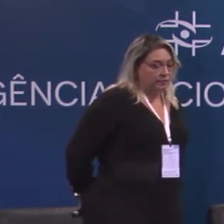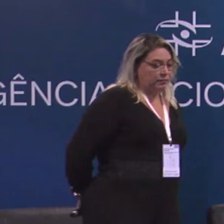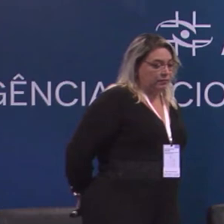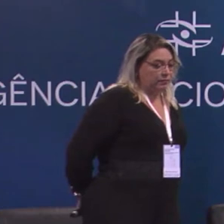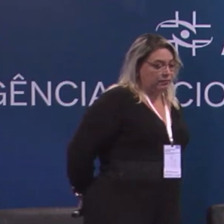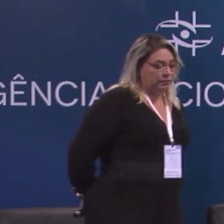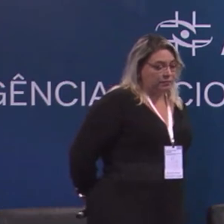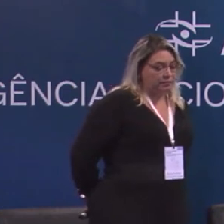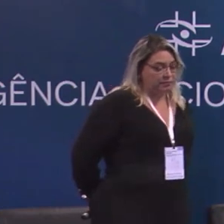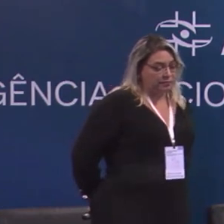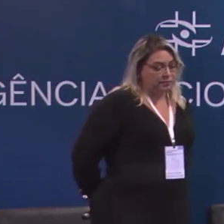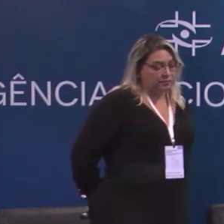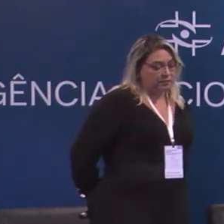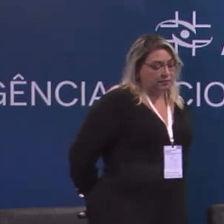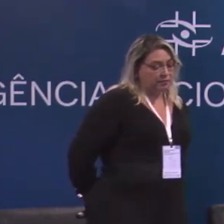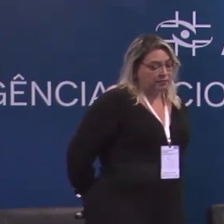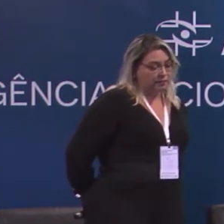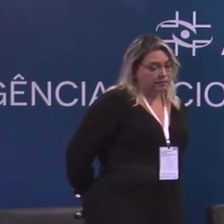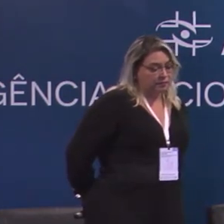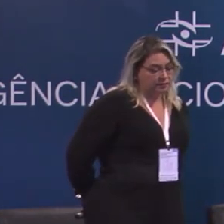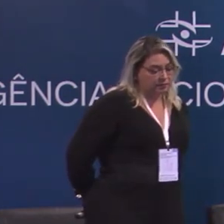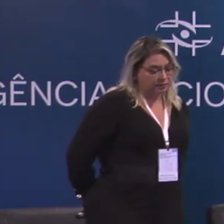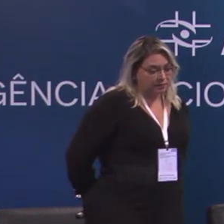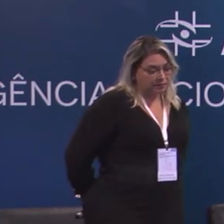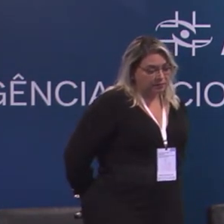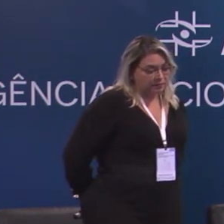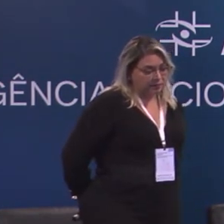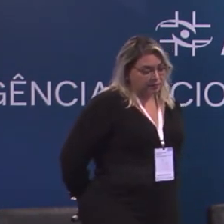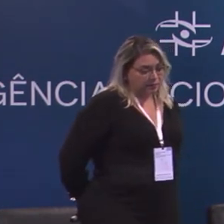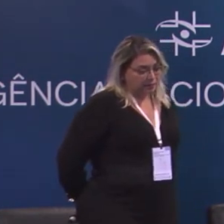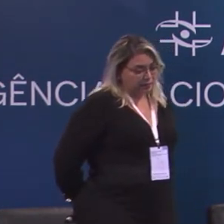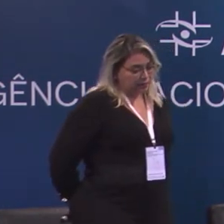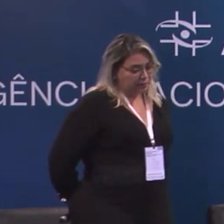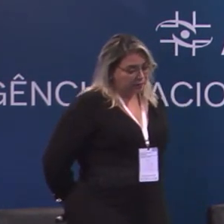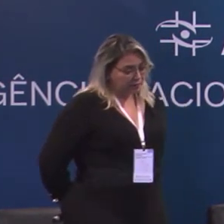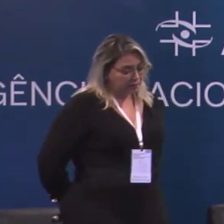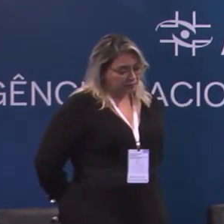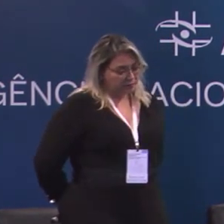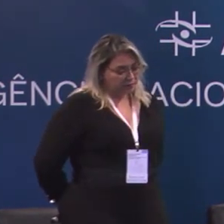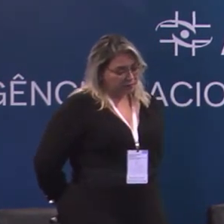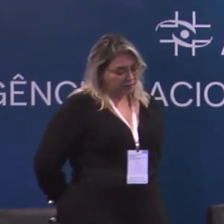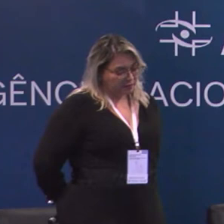natureza e finalidade daquele produto, daquele serviço, e sua exposição,